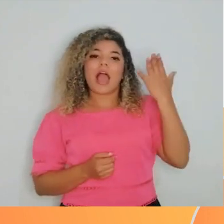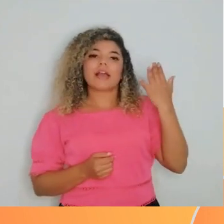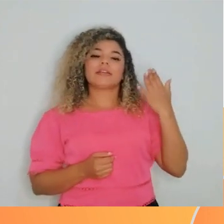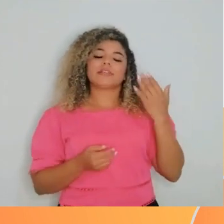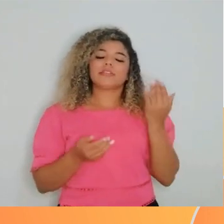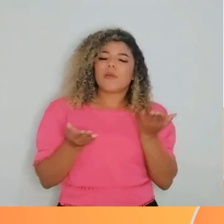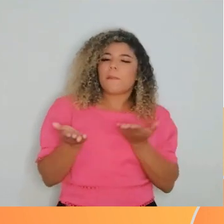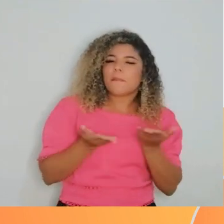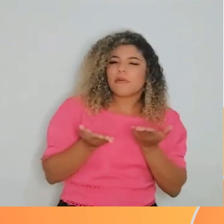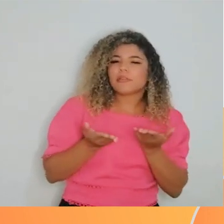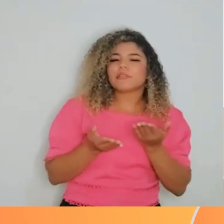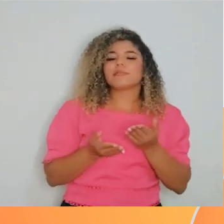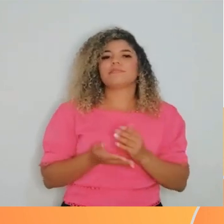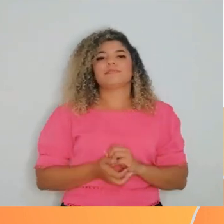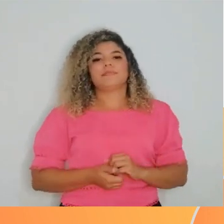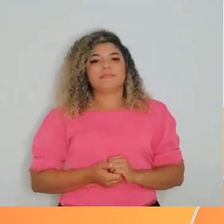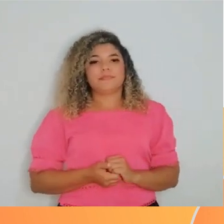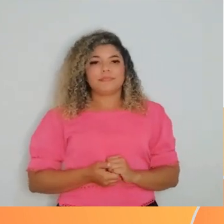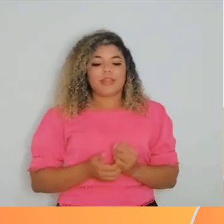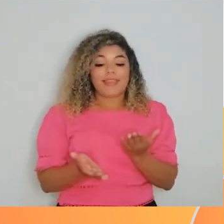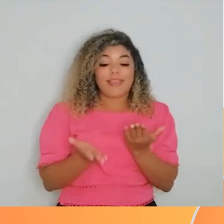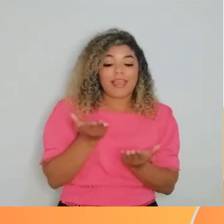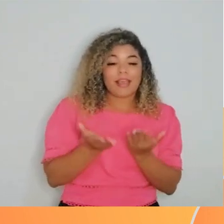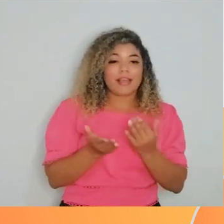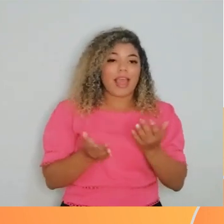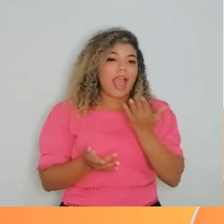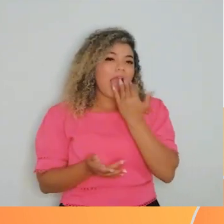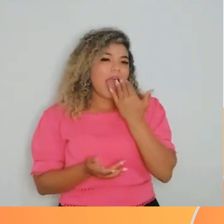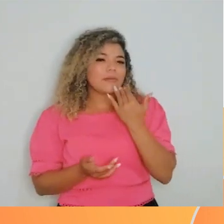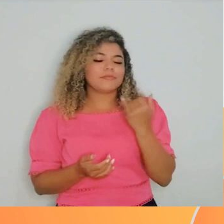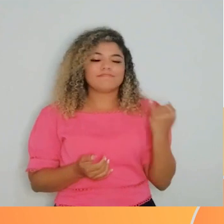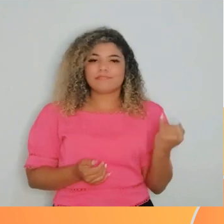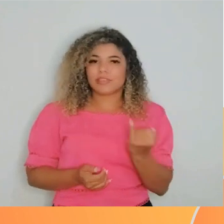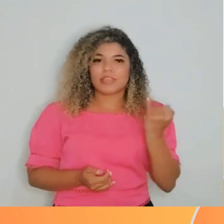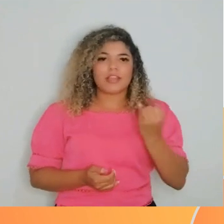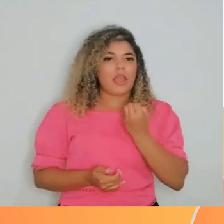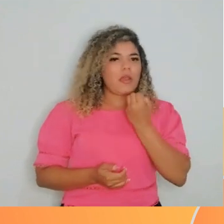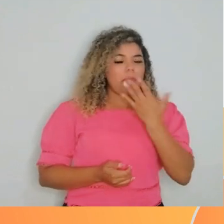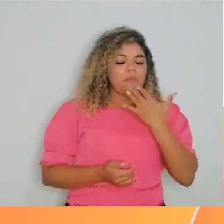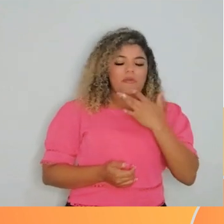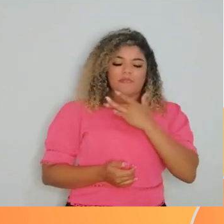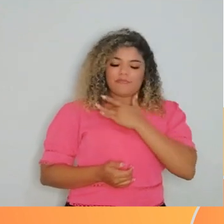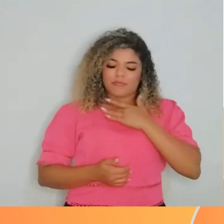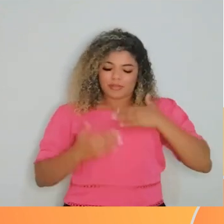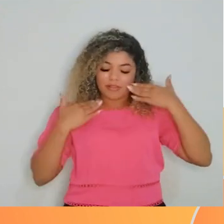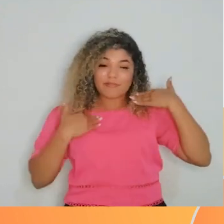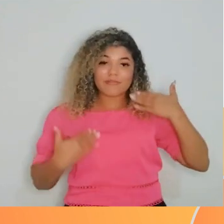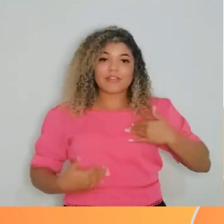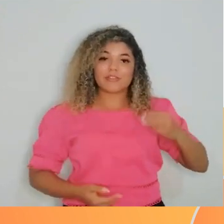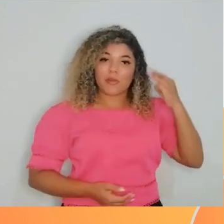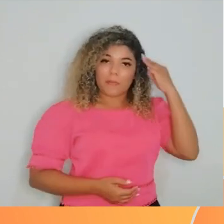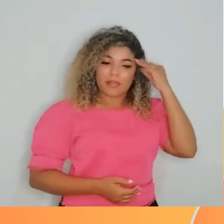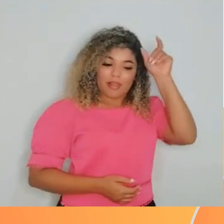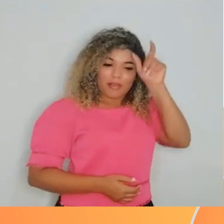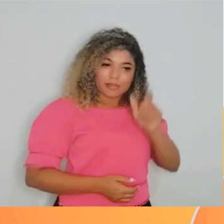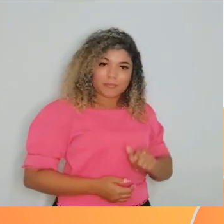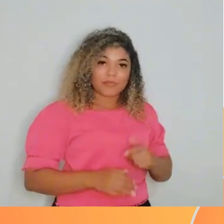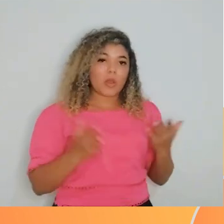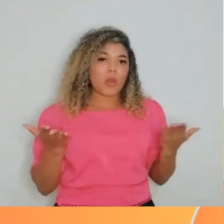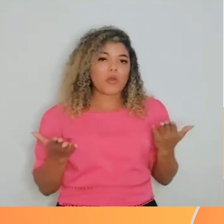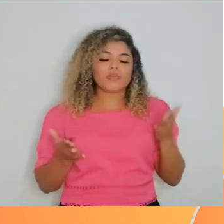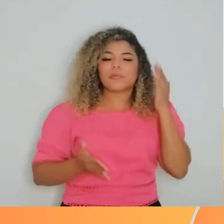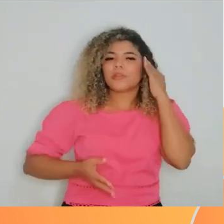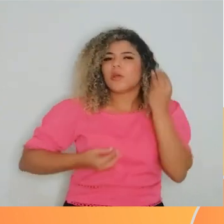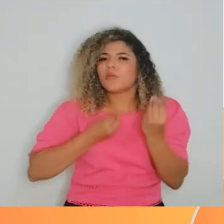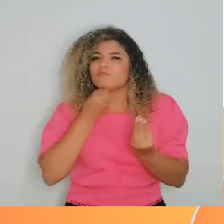forma moderada e equilibrada. A alimentação saudável é essencial para o bem-estar físico e mental do indivíduo. Então, nessa aula, nós